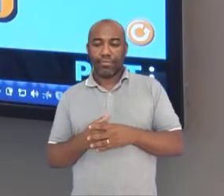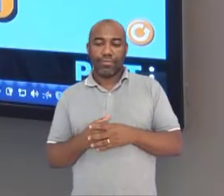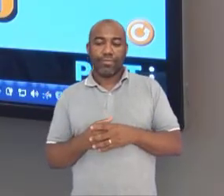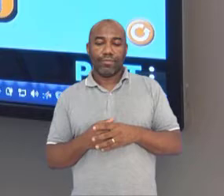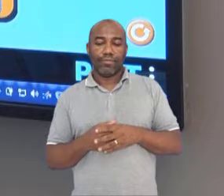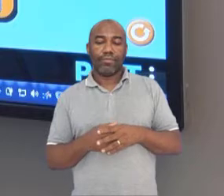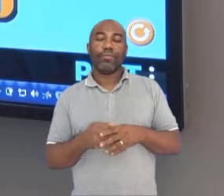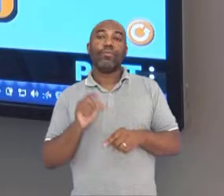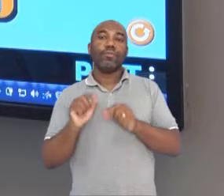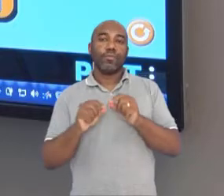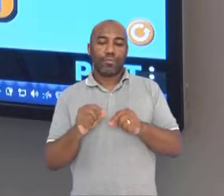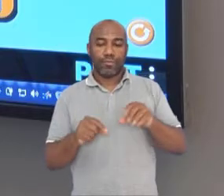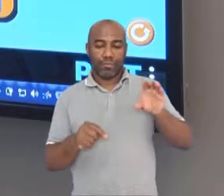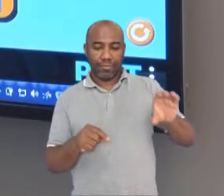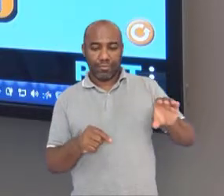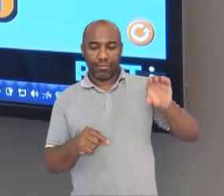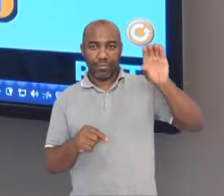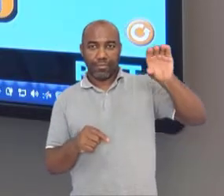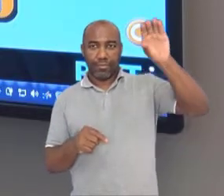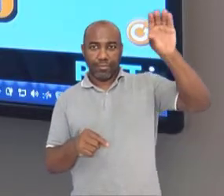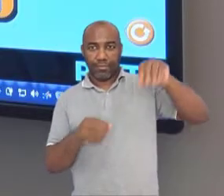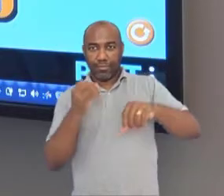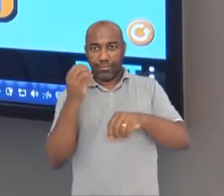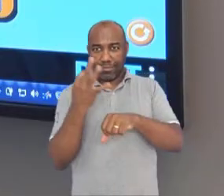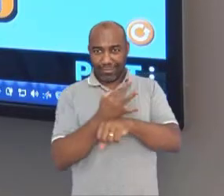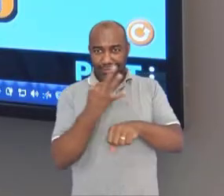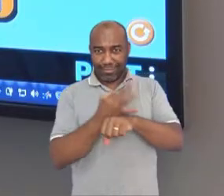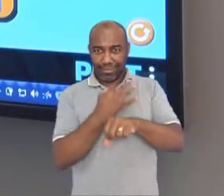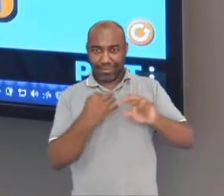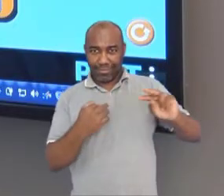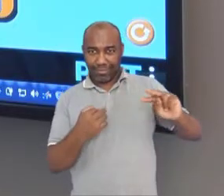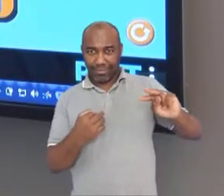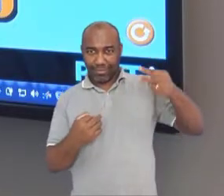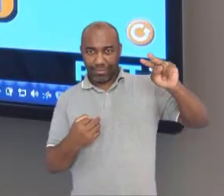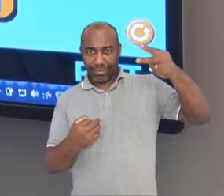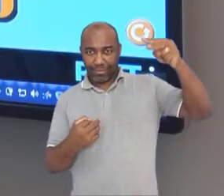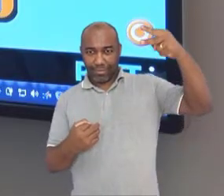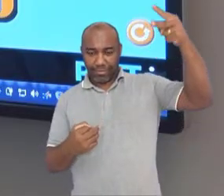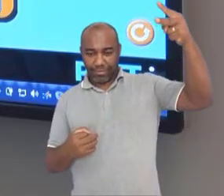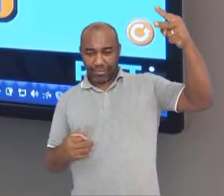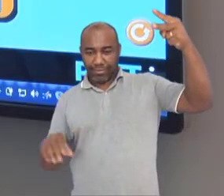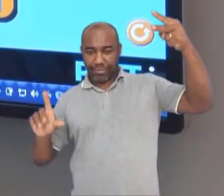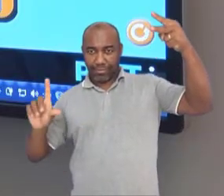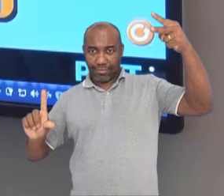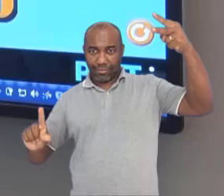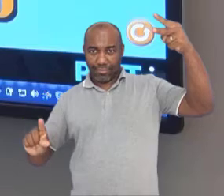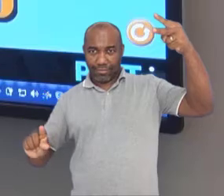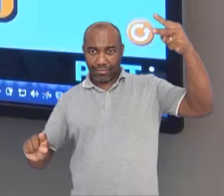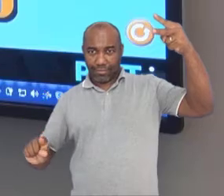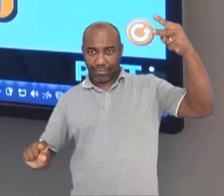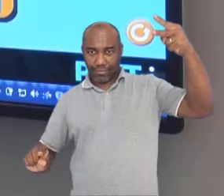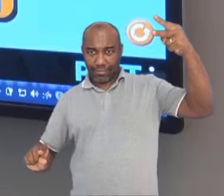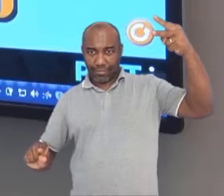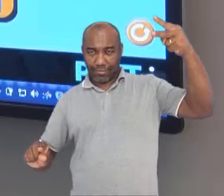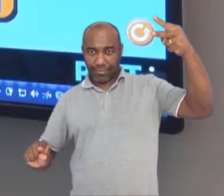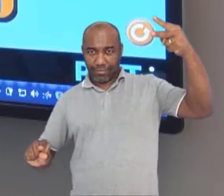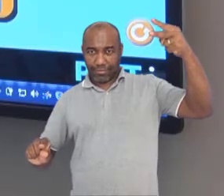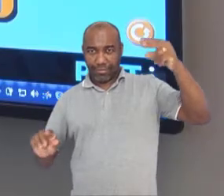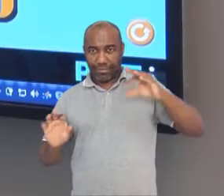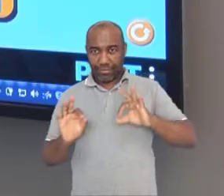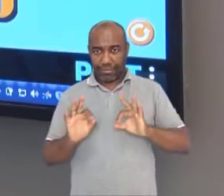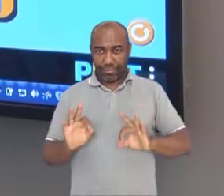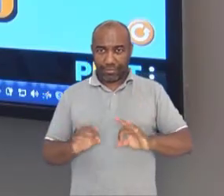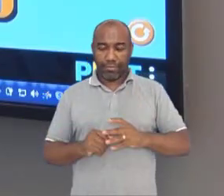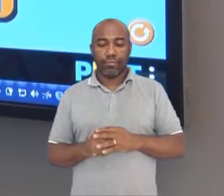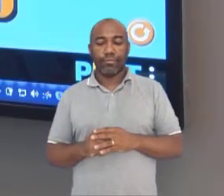conta. Dobrando o valor da resistência, a intensidade de corrente elétrica diminui. Ok? Qual